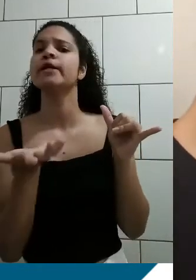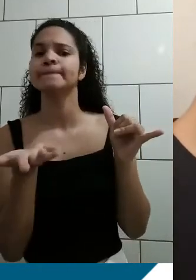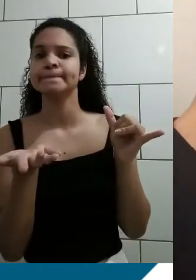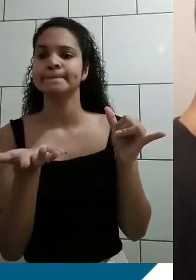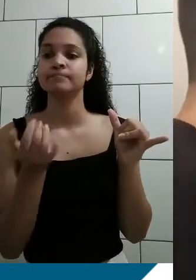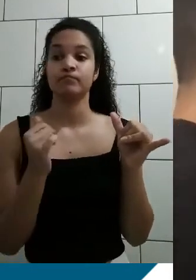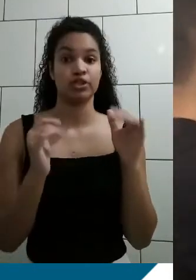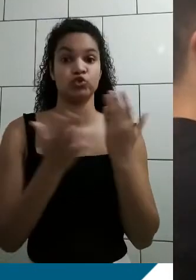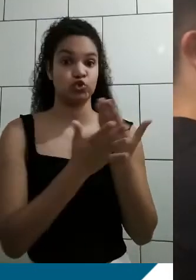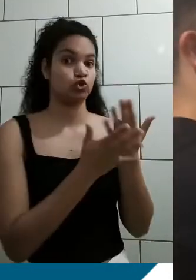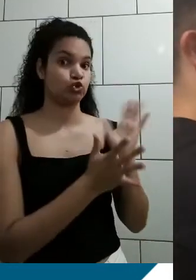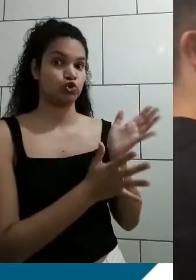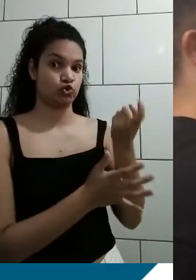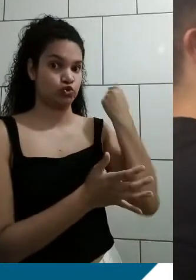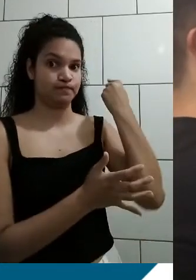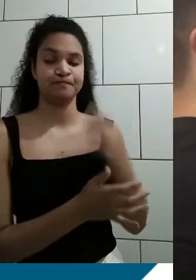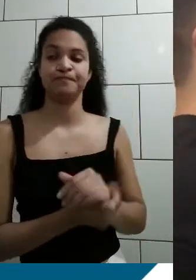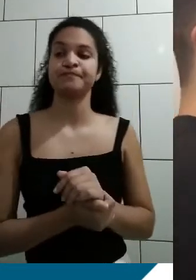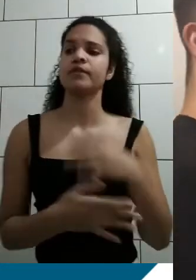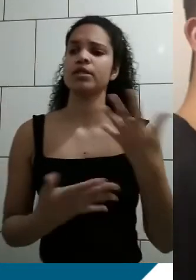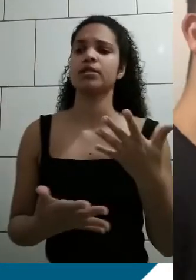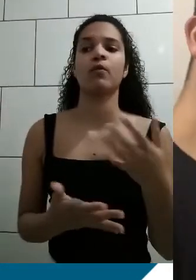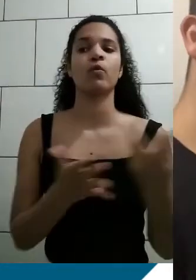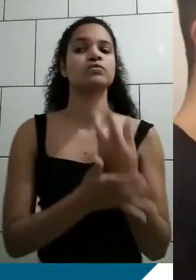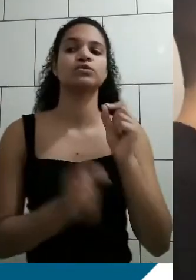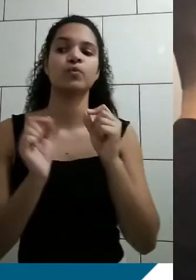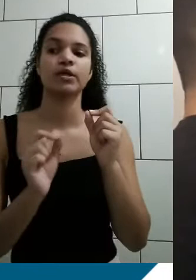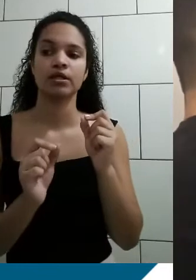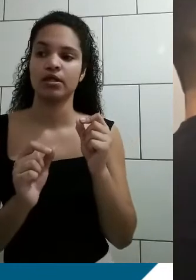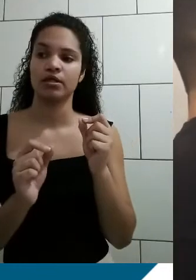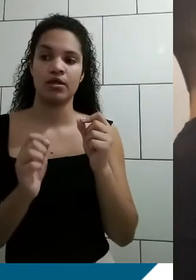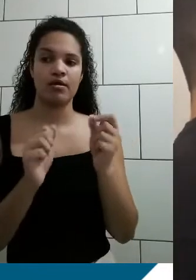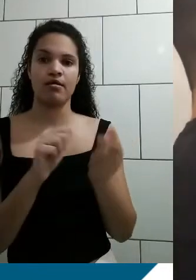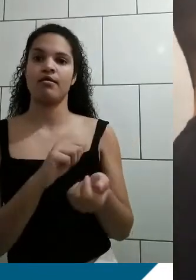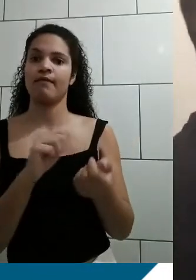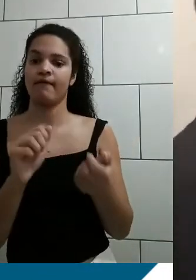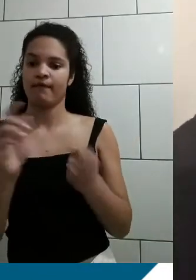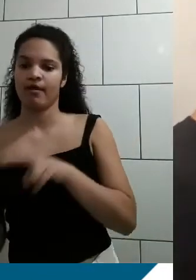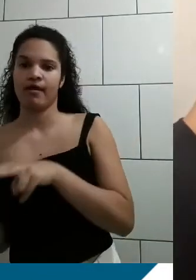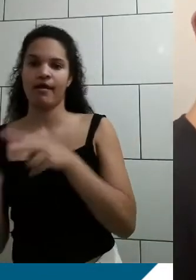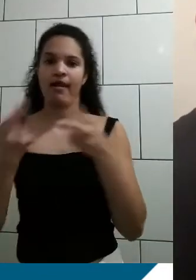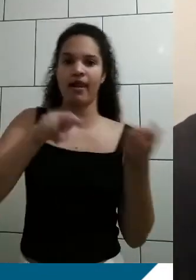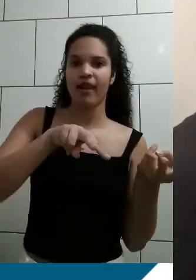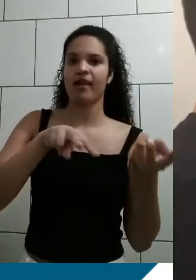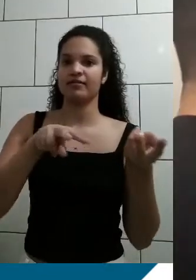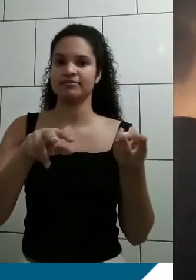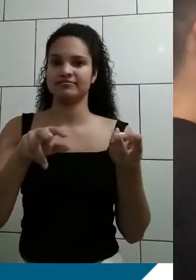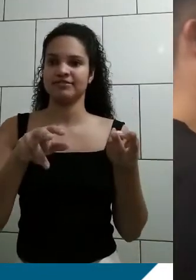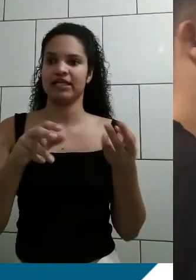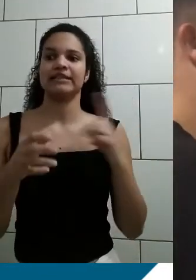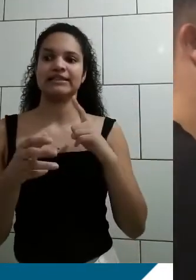de conversão. Ou seja, houve aqui a transferência integral, tá, da energia cinética, energia